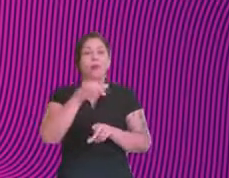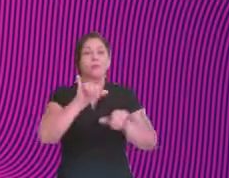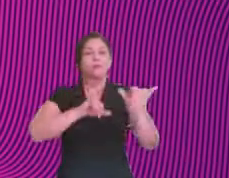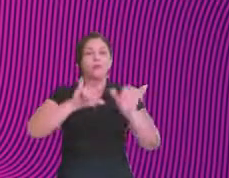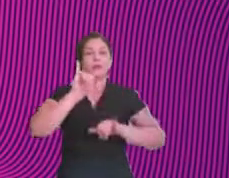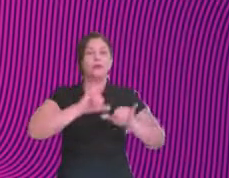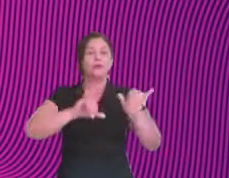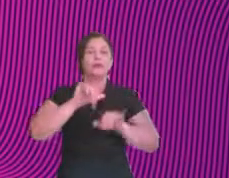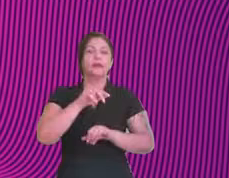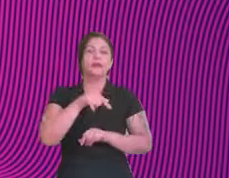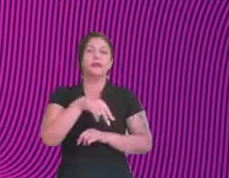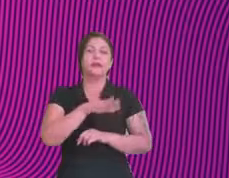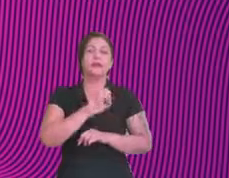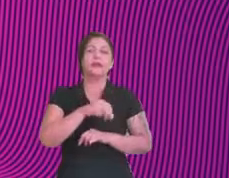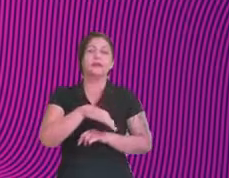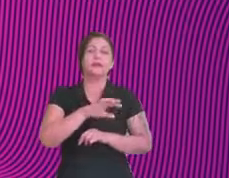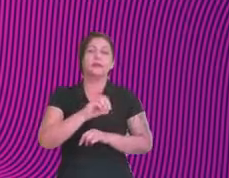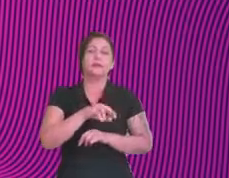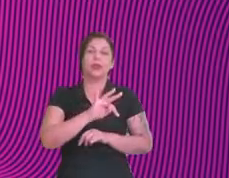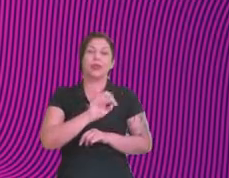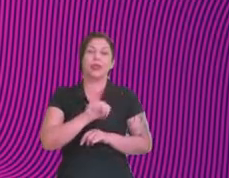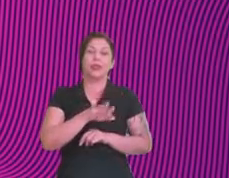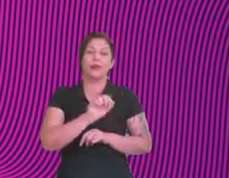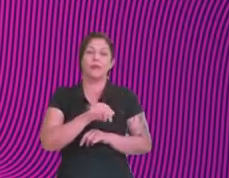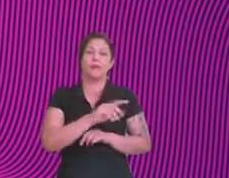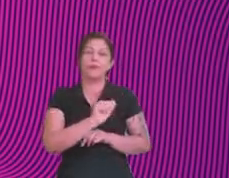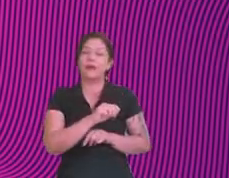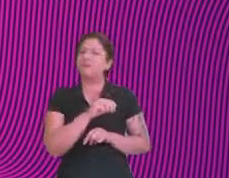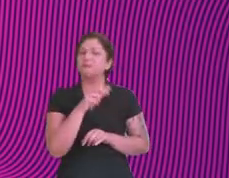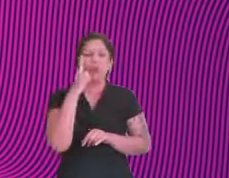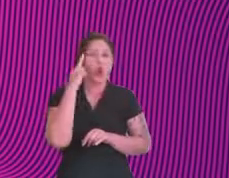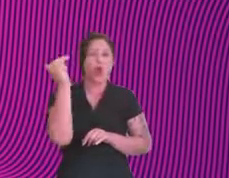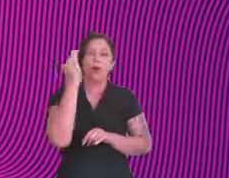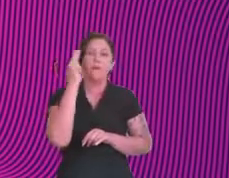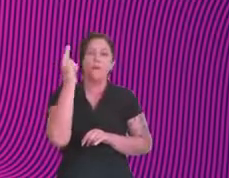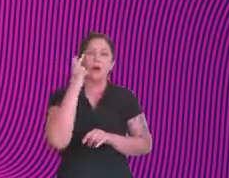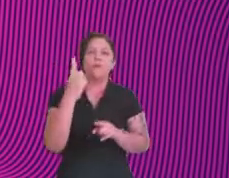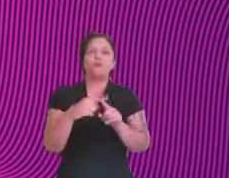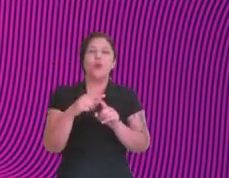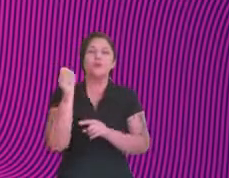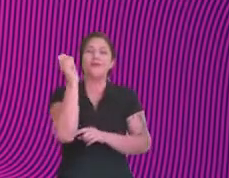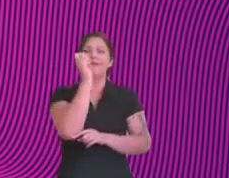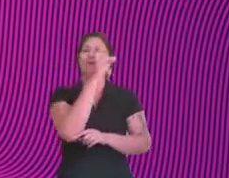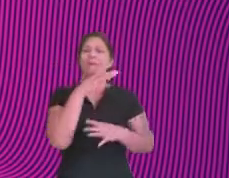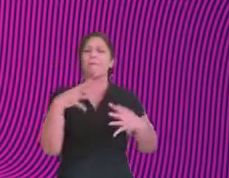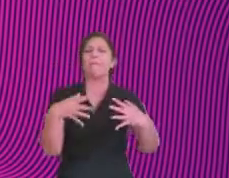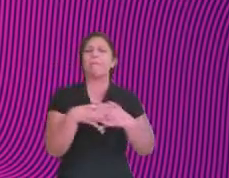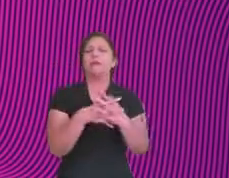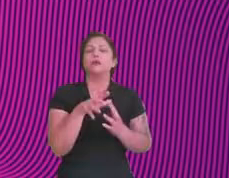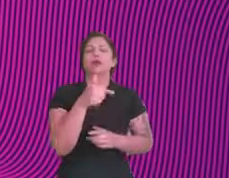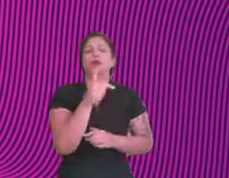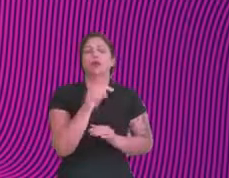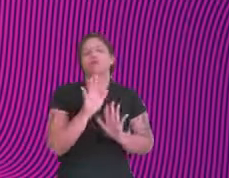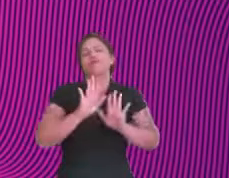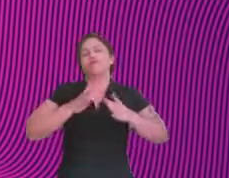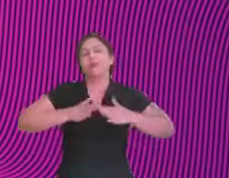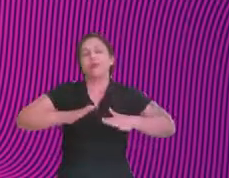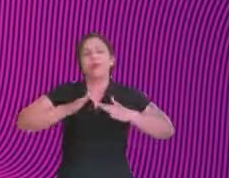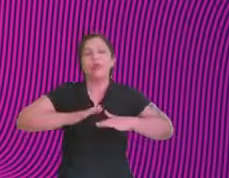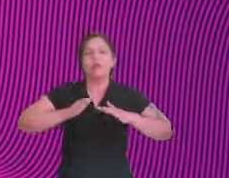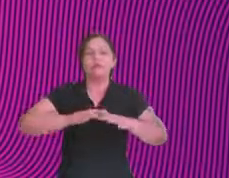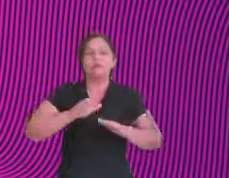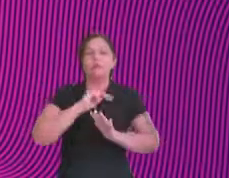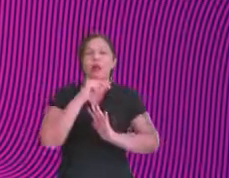pelo contrário, mostrando que você teria menos complicações com o uso da neoadjuvância, menos ostomias e etc,